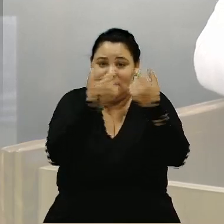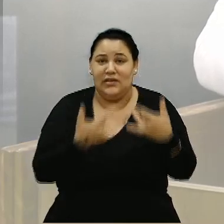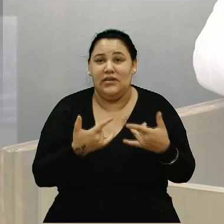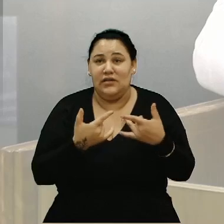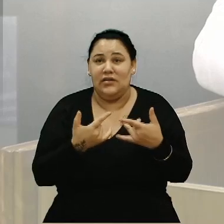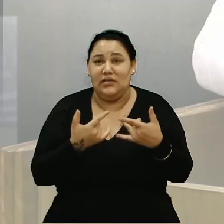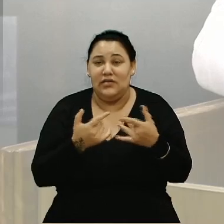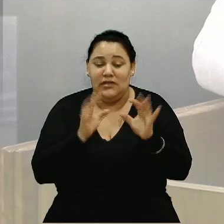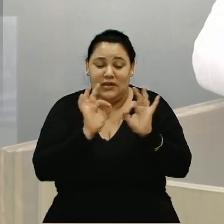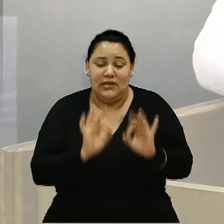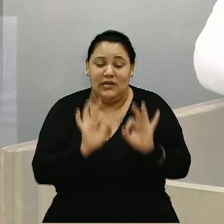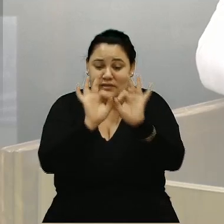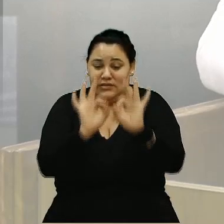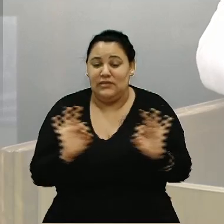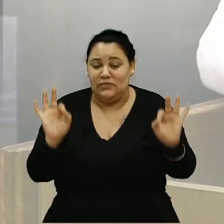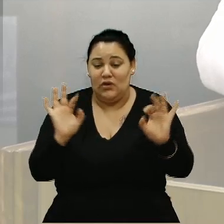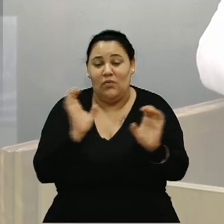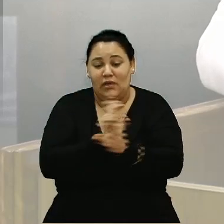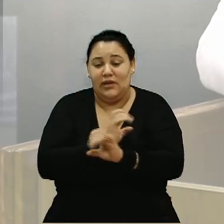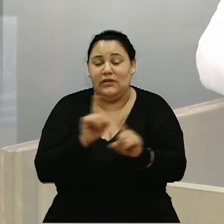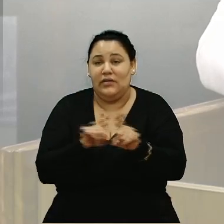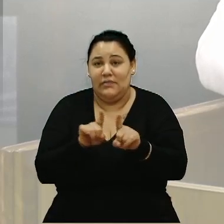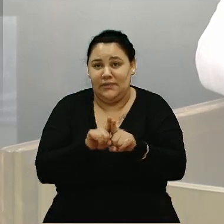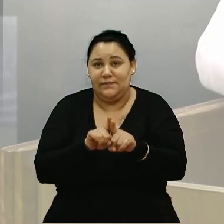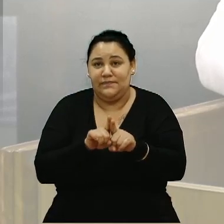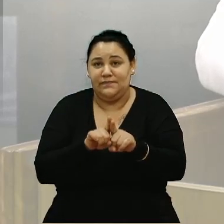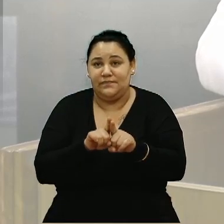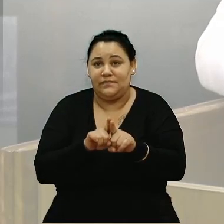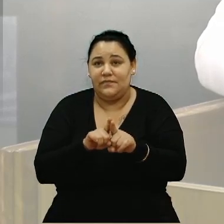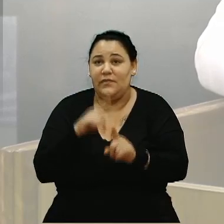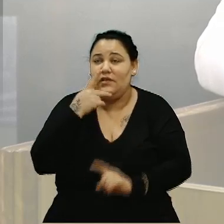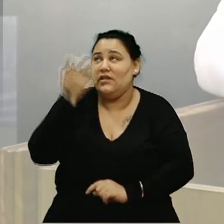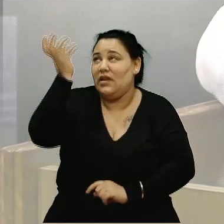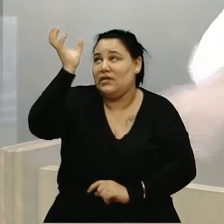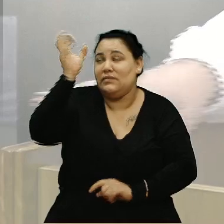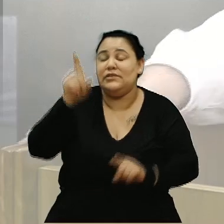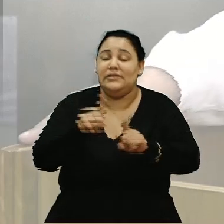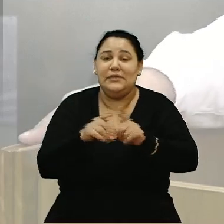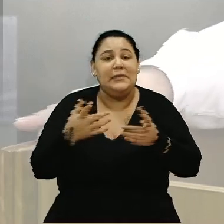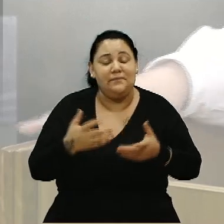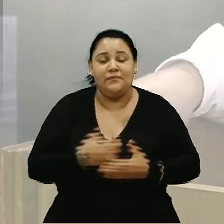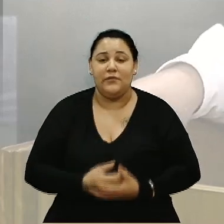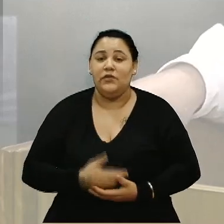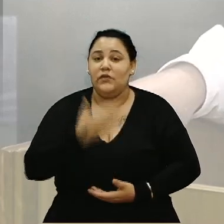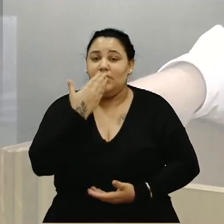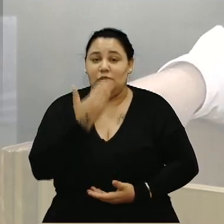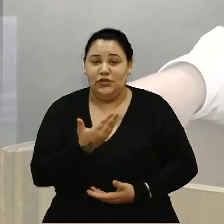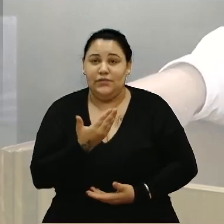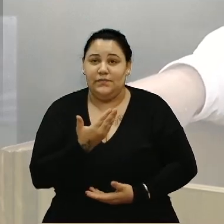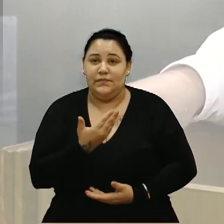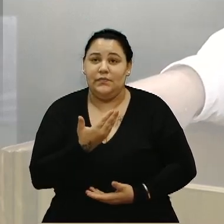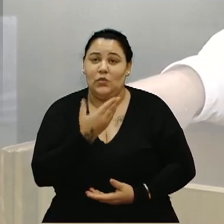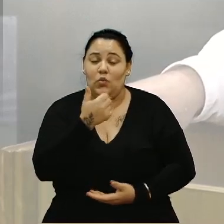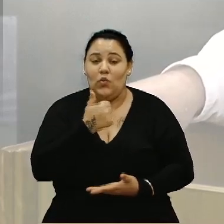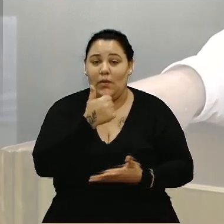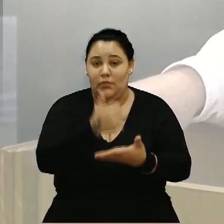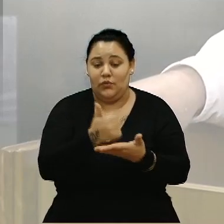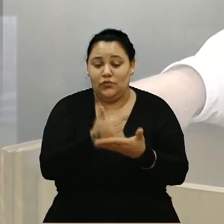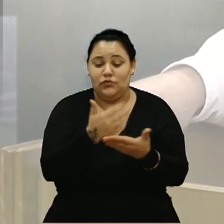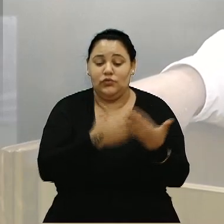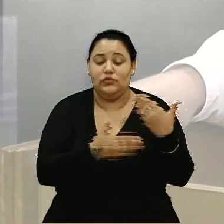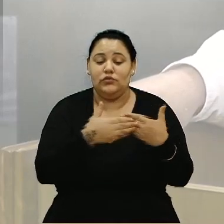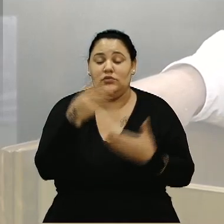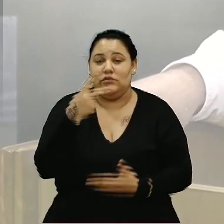e as complexas. Se nós entrar nas lâmpadas, então, aí o negócio fica sério também. Então eu conto com a colaboração de todos os